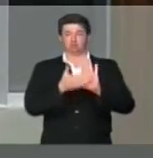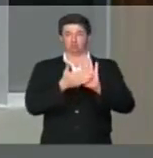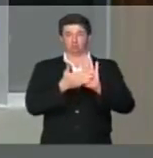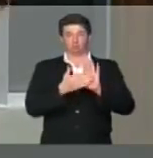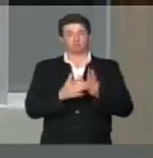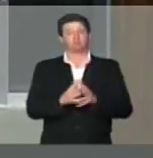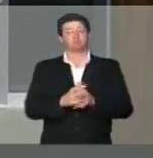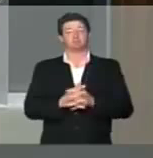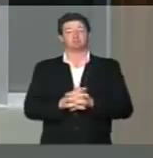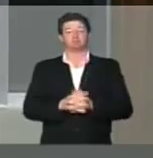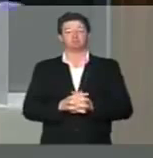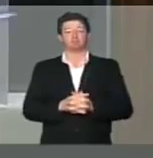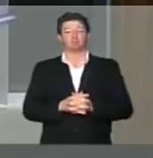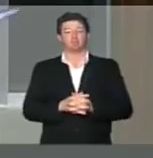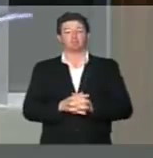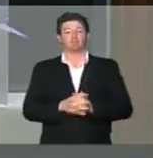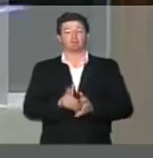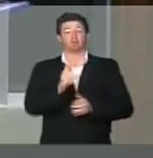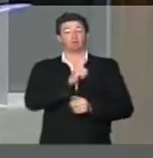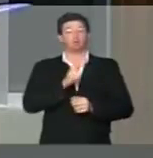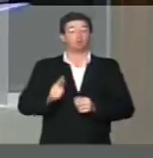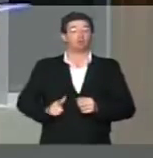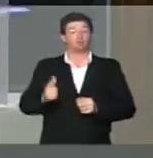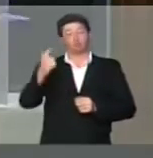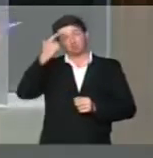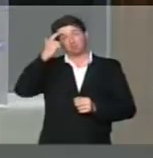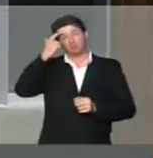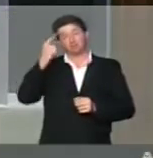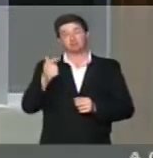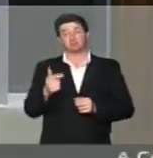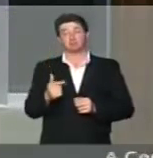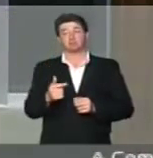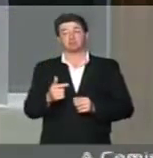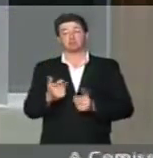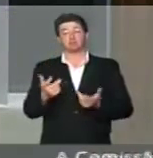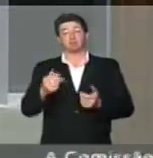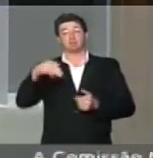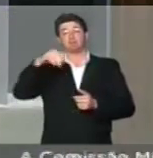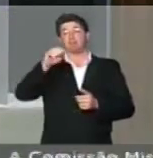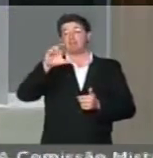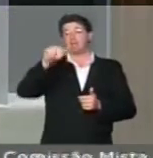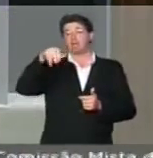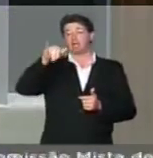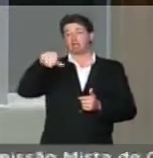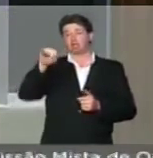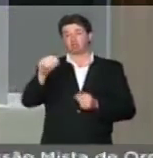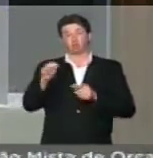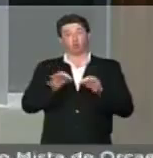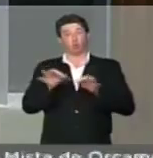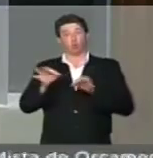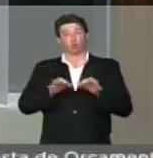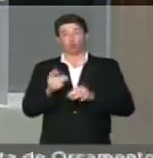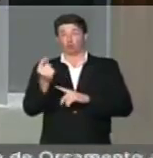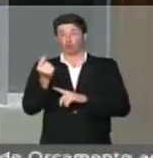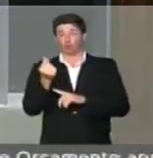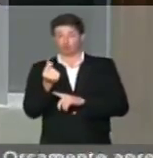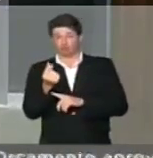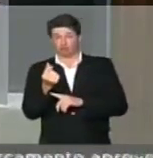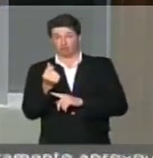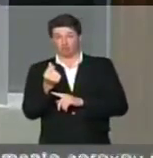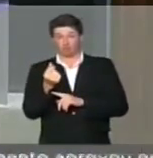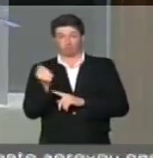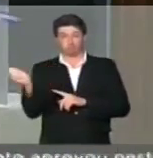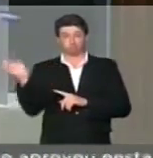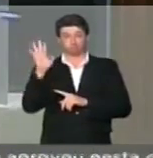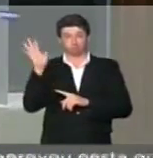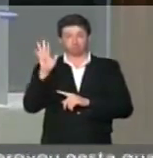proposta. O que o governo acha sobre mecanismos de controle de capitais para, pelo menos,